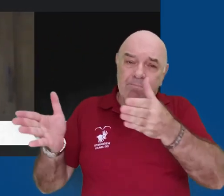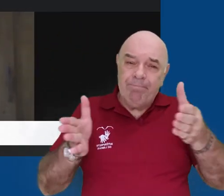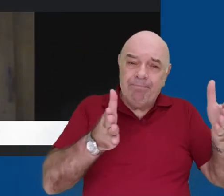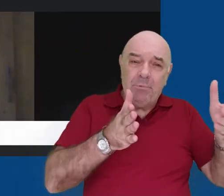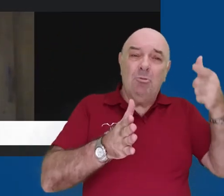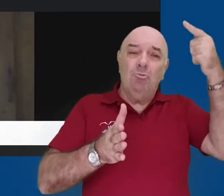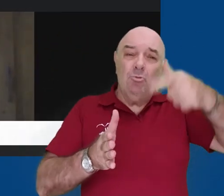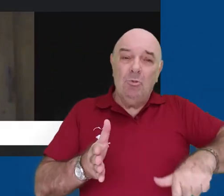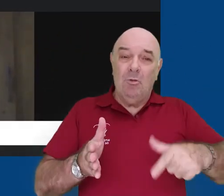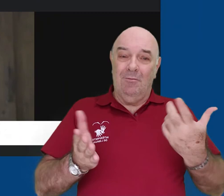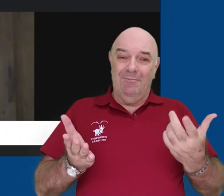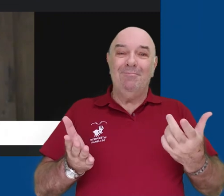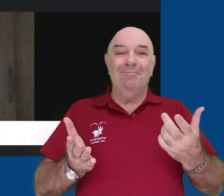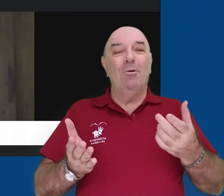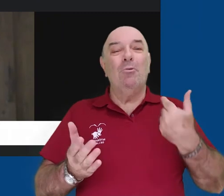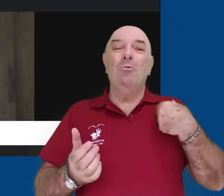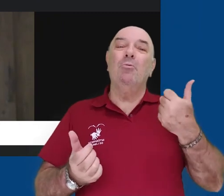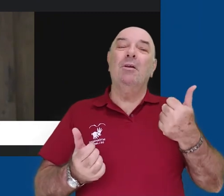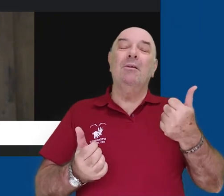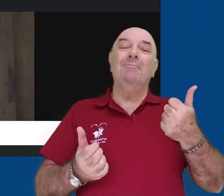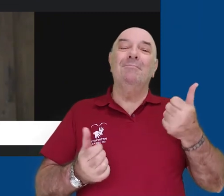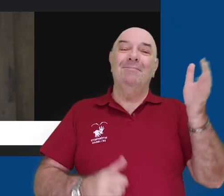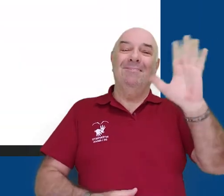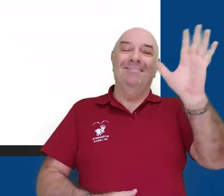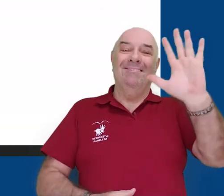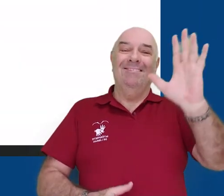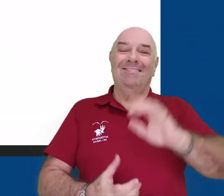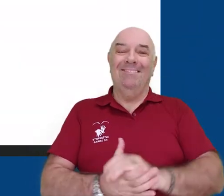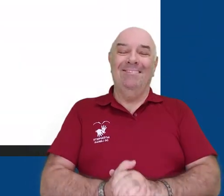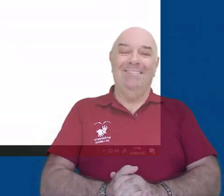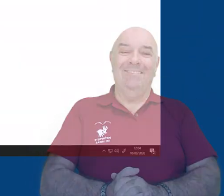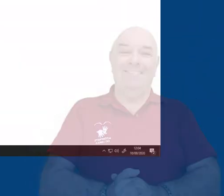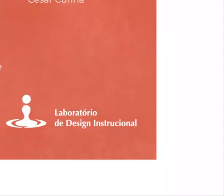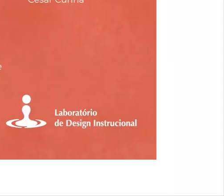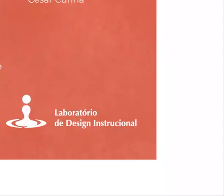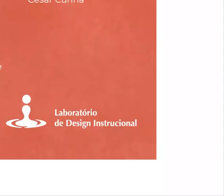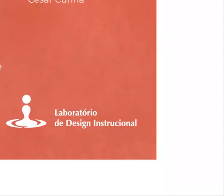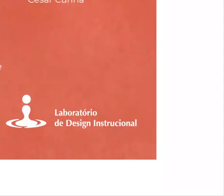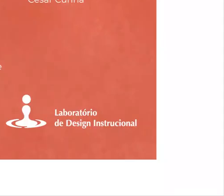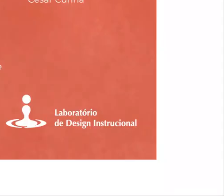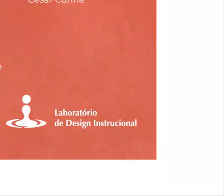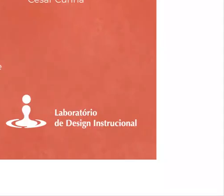configurações na sua próxima reunião? Espero você no próximo vídeo!